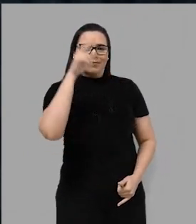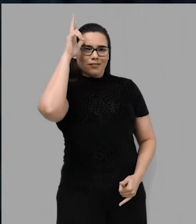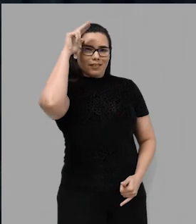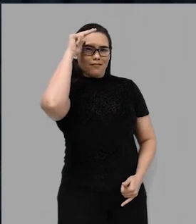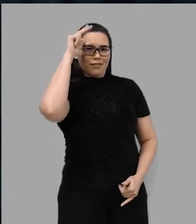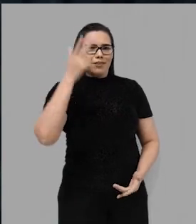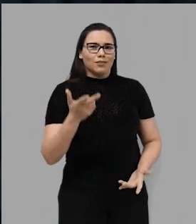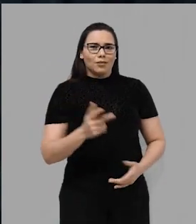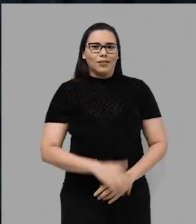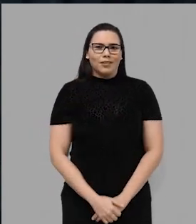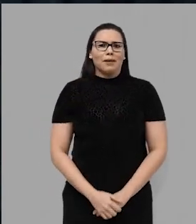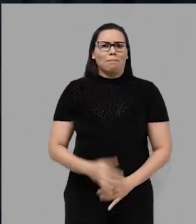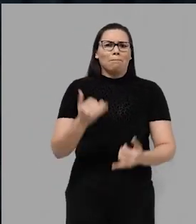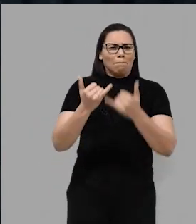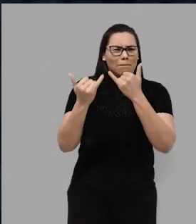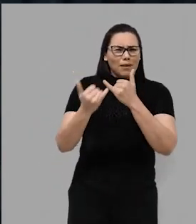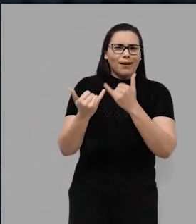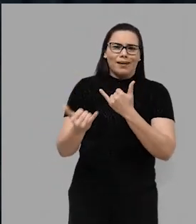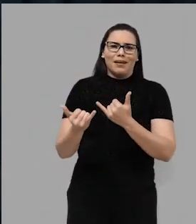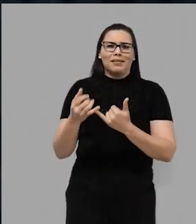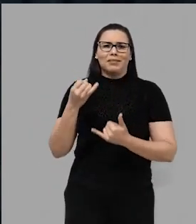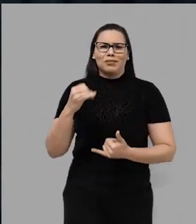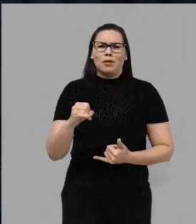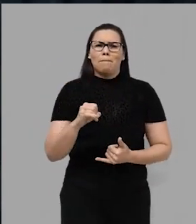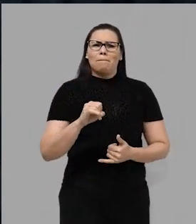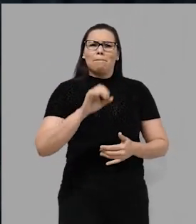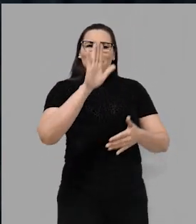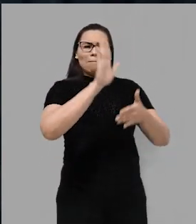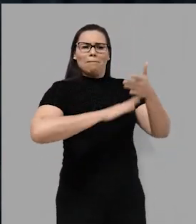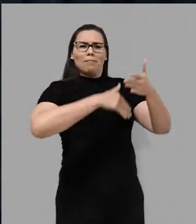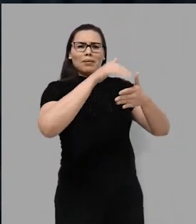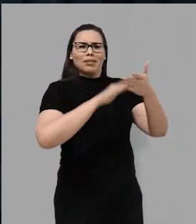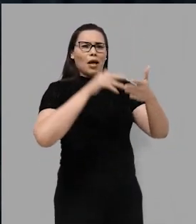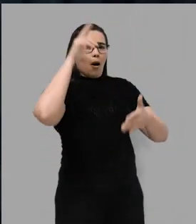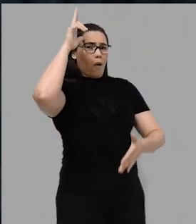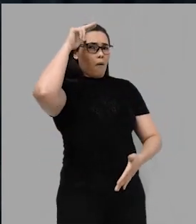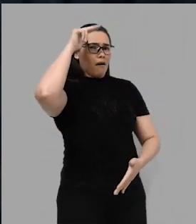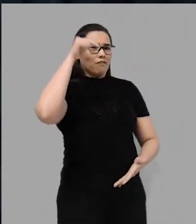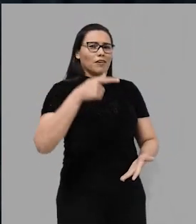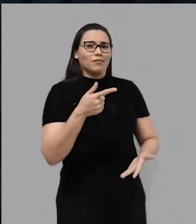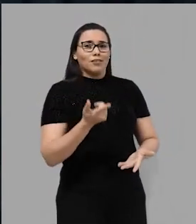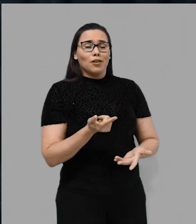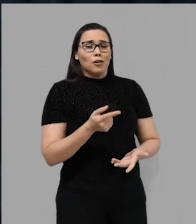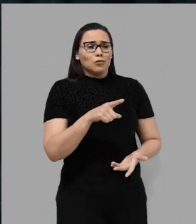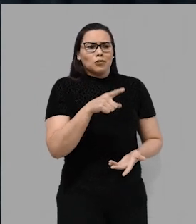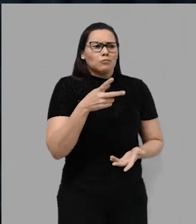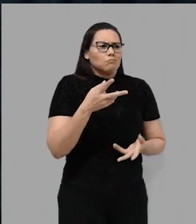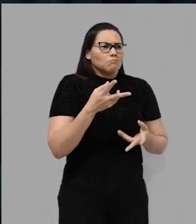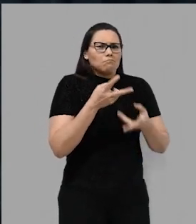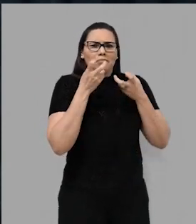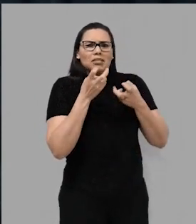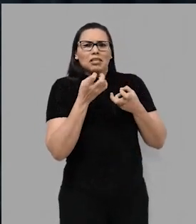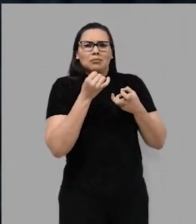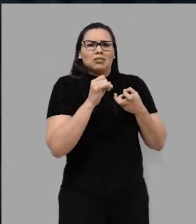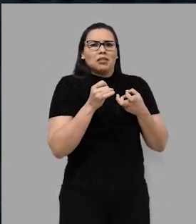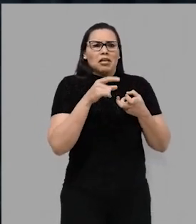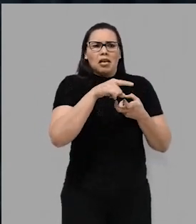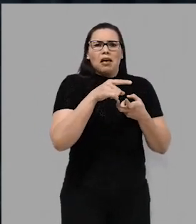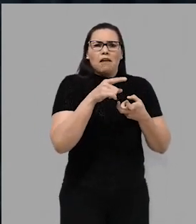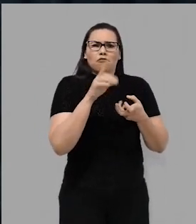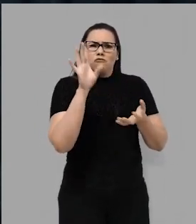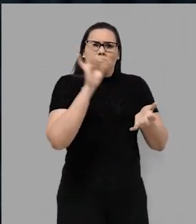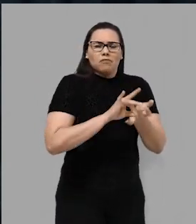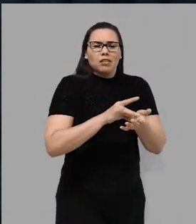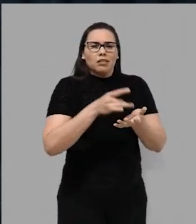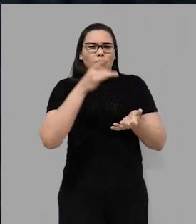não vai saber se é um cavalo, se é uma zebra. Então, por quê? Porque eles têm